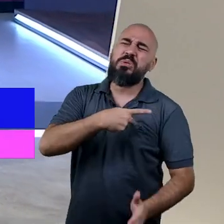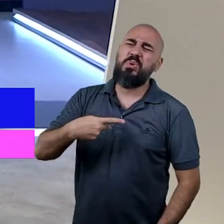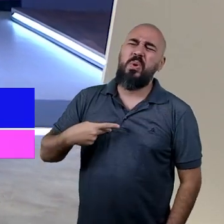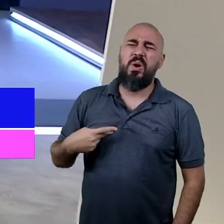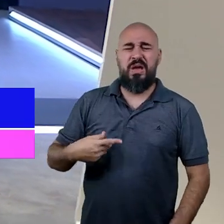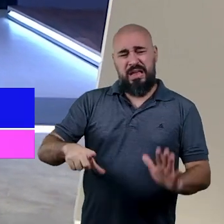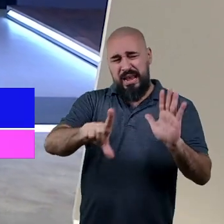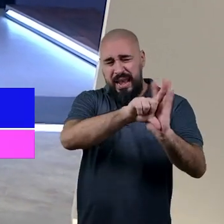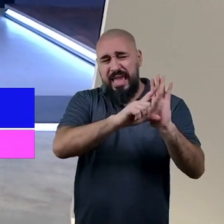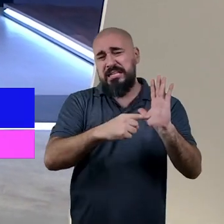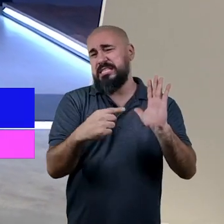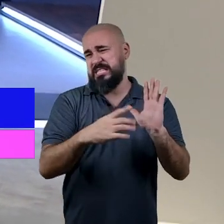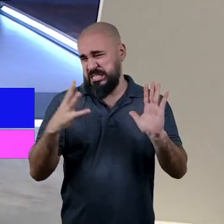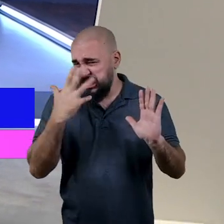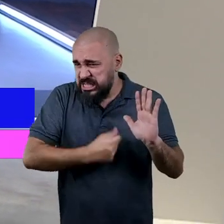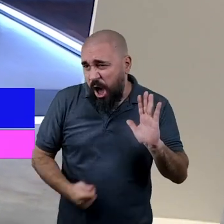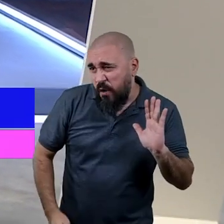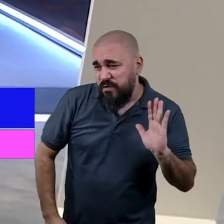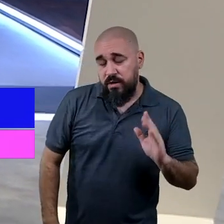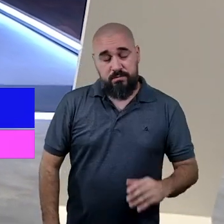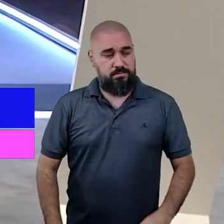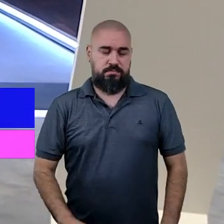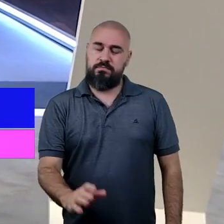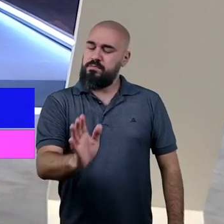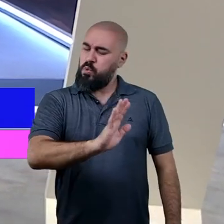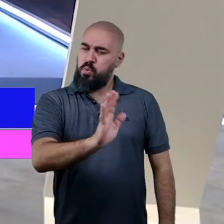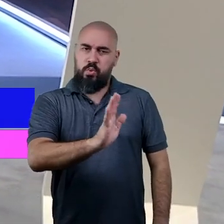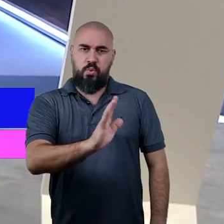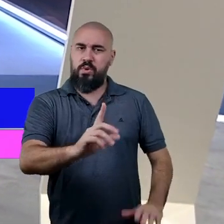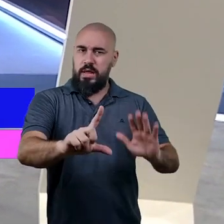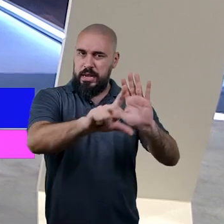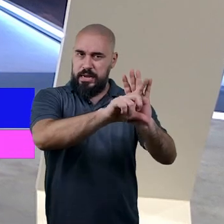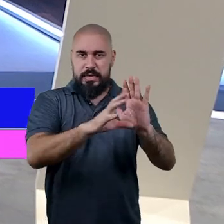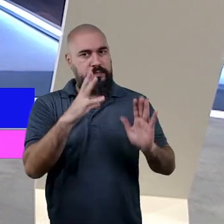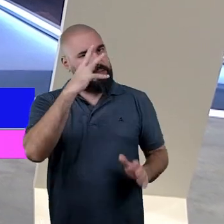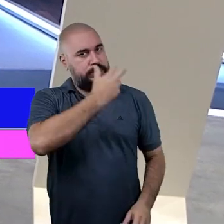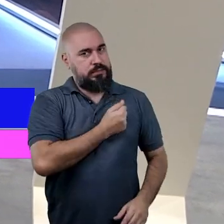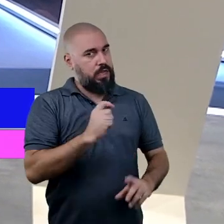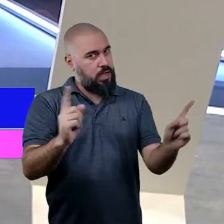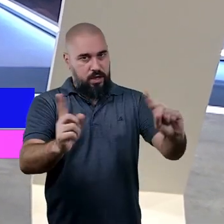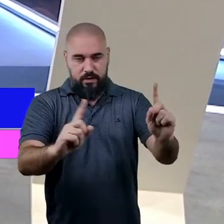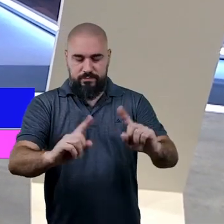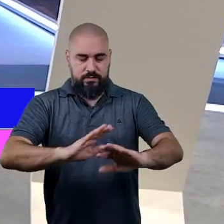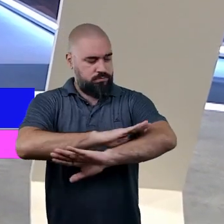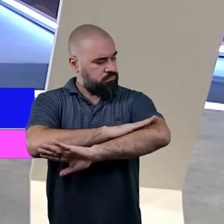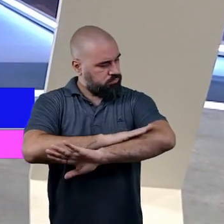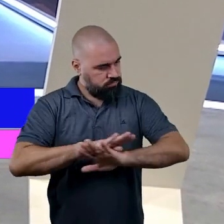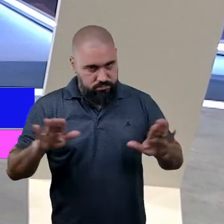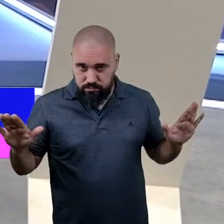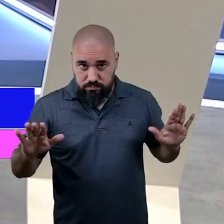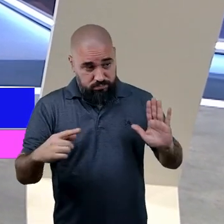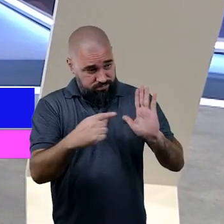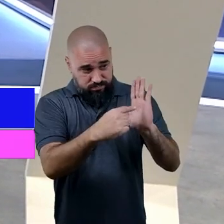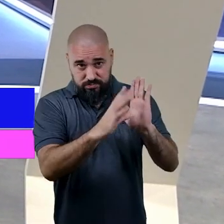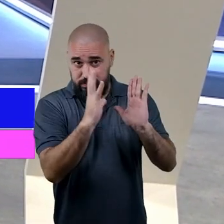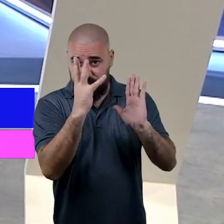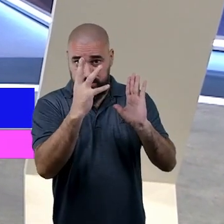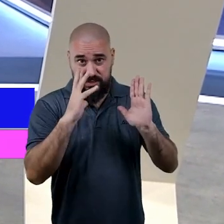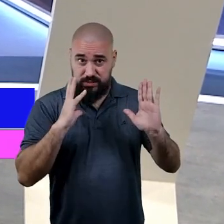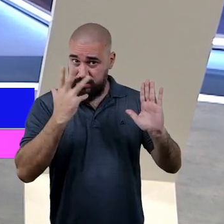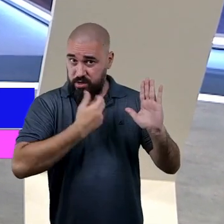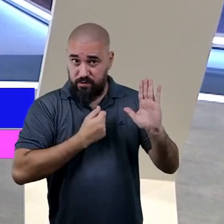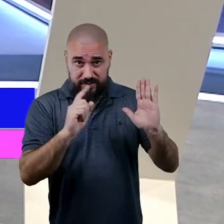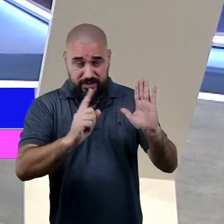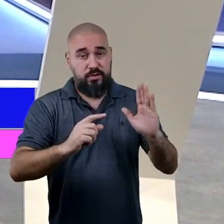é, não, nós não somos salvos pela lei. Ponto final. Nós somos salvos apenas